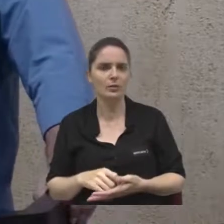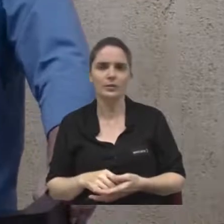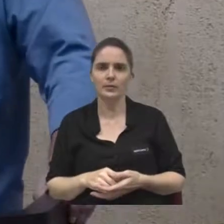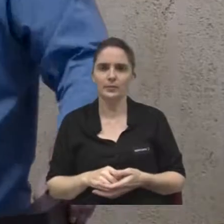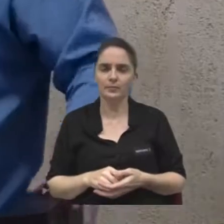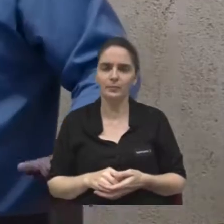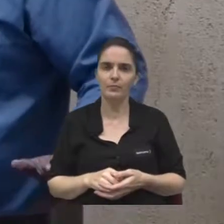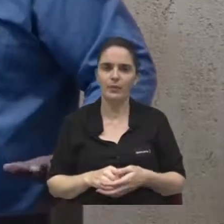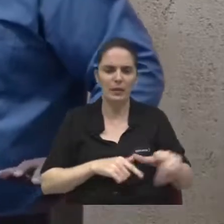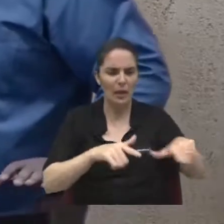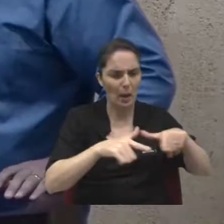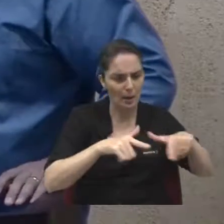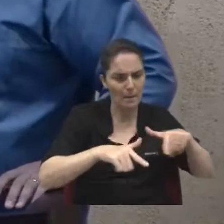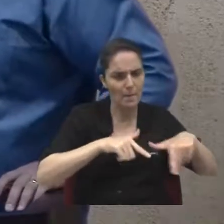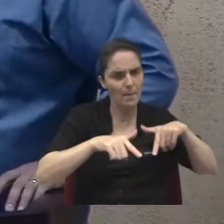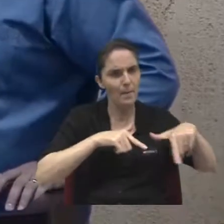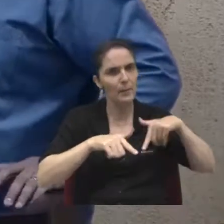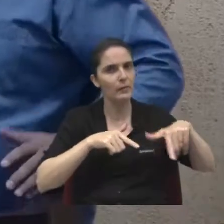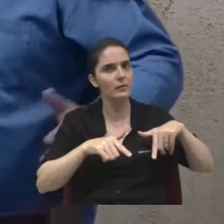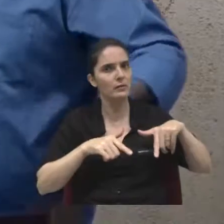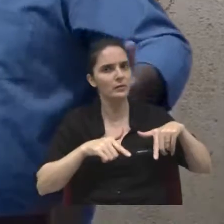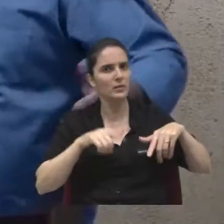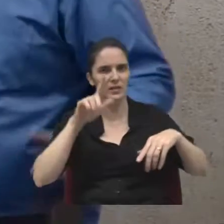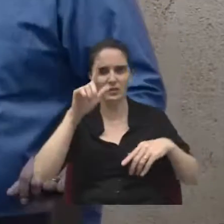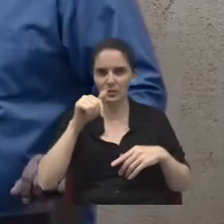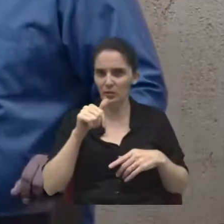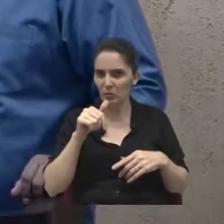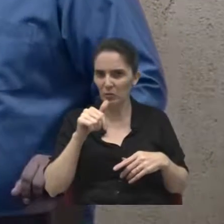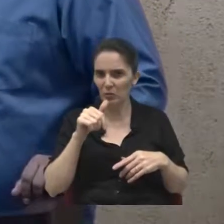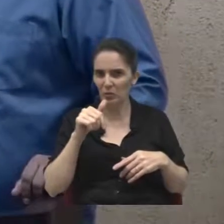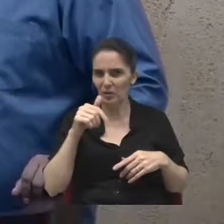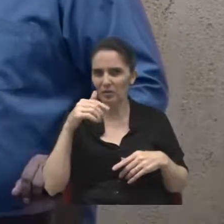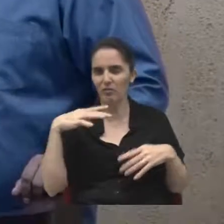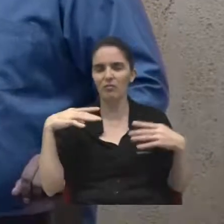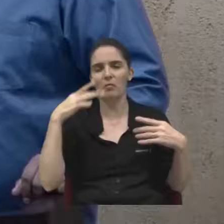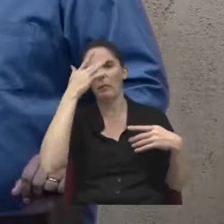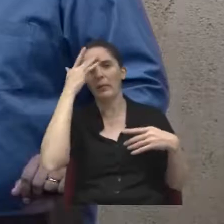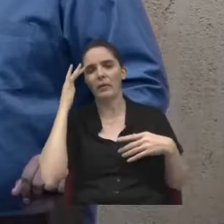filho, e aí simplesmente vai lá, invade e vamos dar área para o povo.